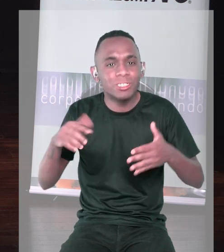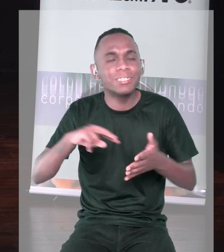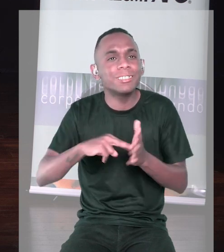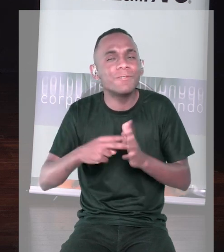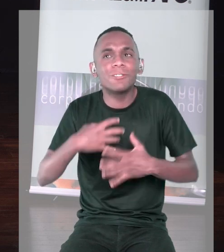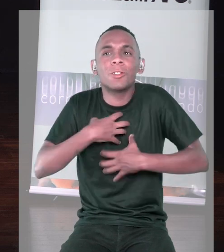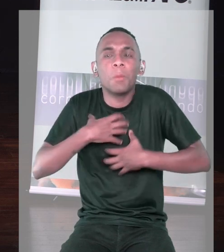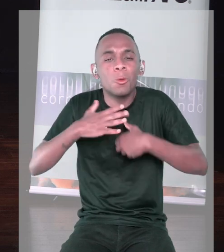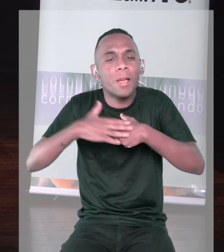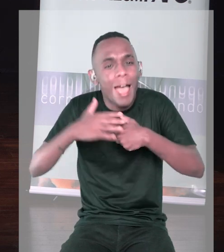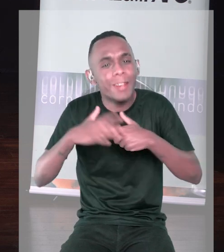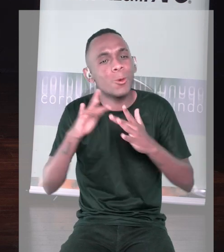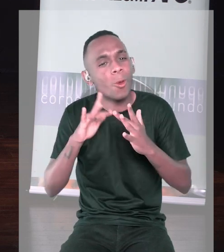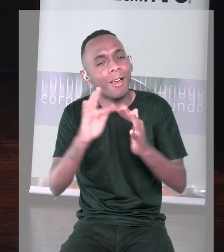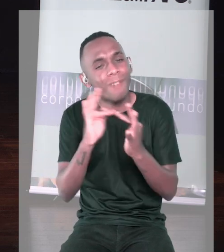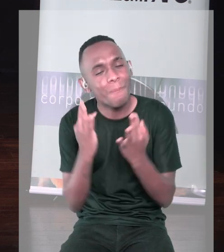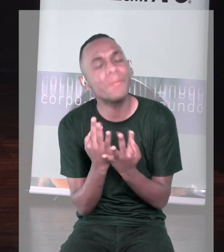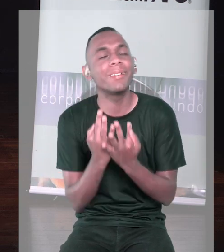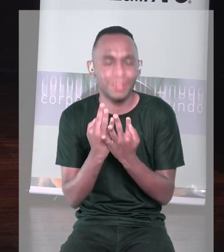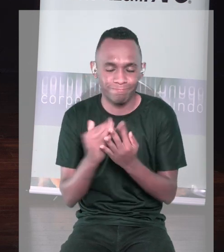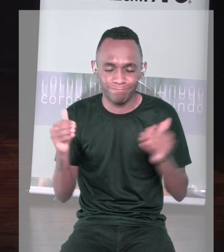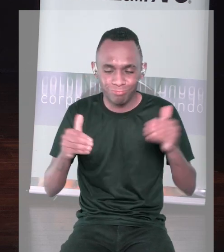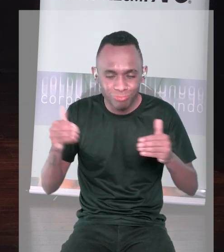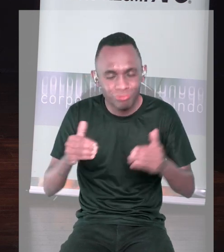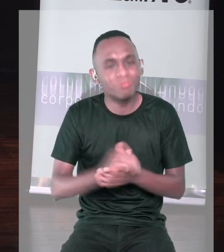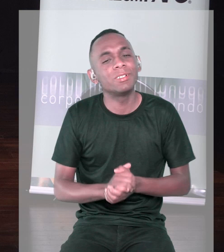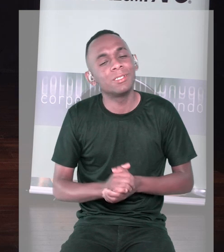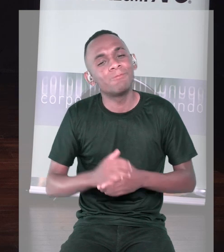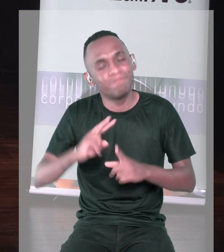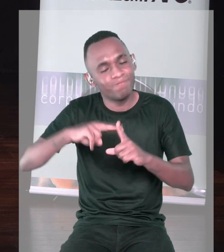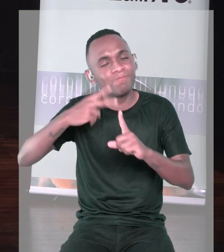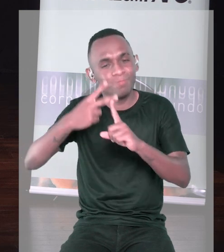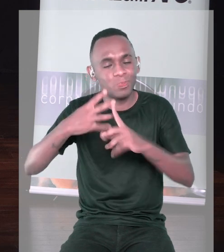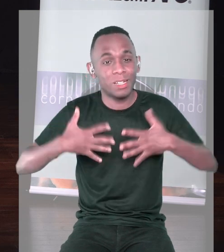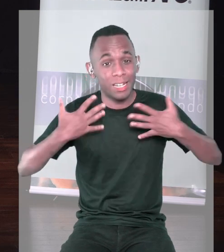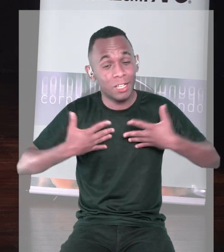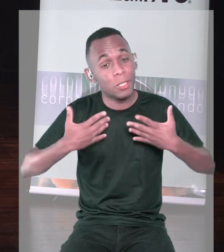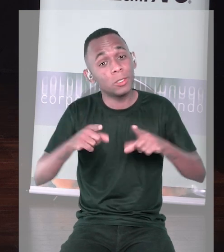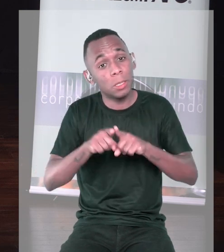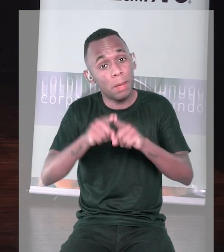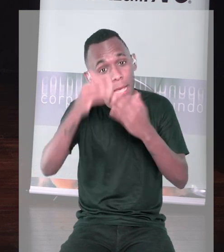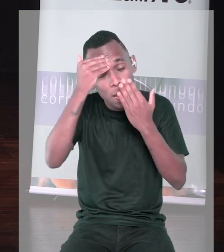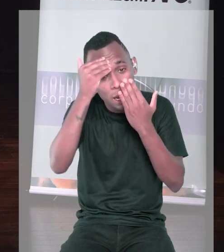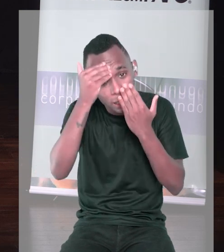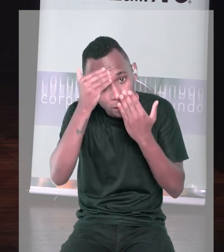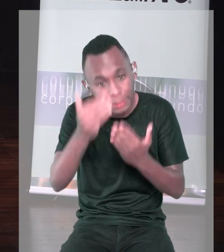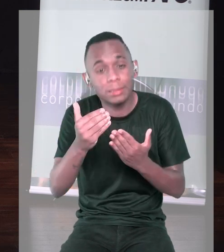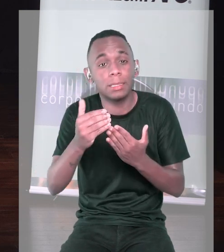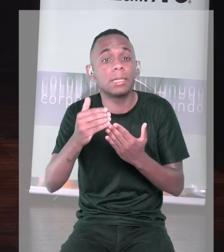assim, dá um sentido de familiaridade em relação à família, nesse sentido. Então é uma dupla alegria, e